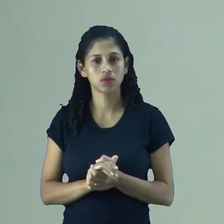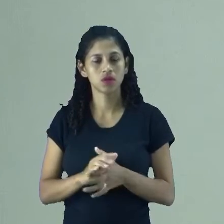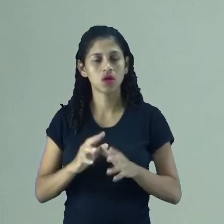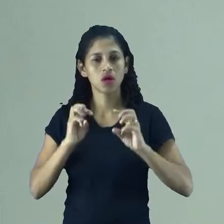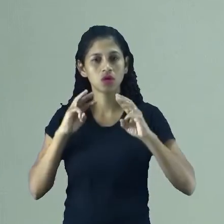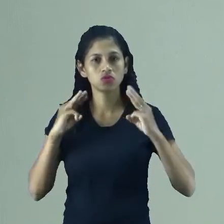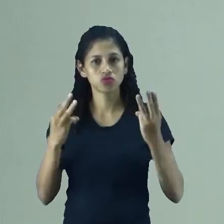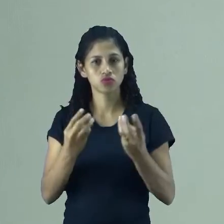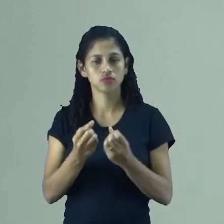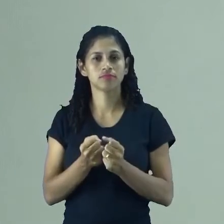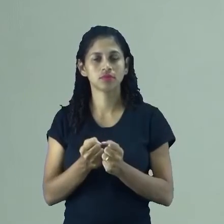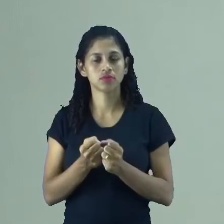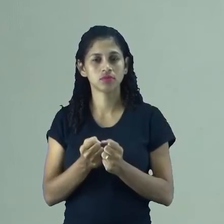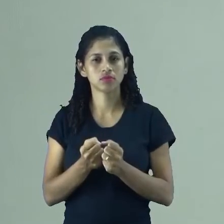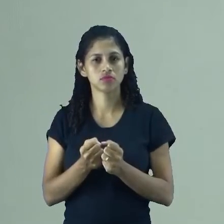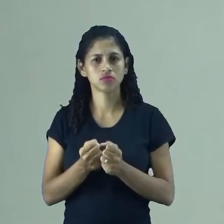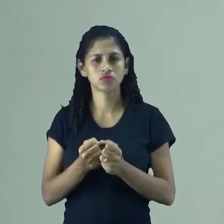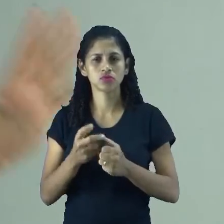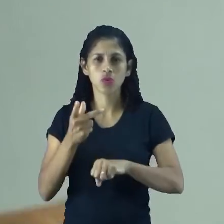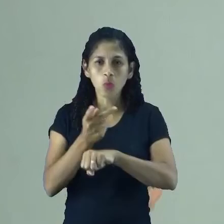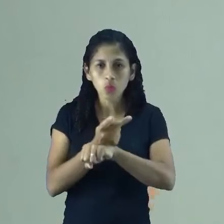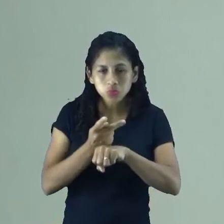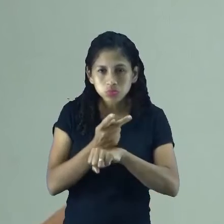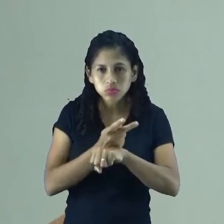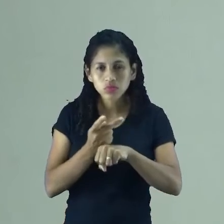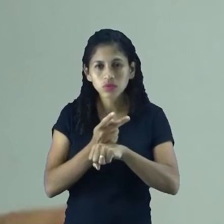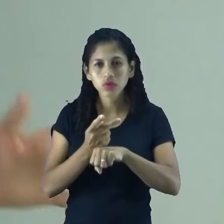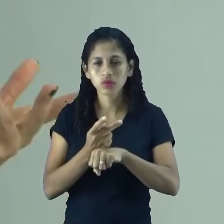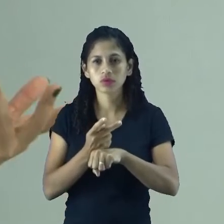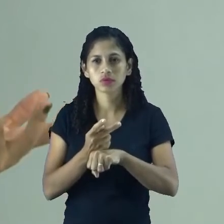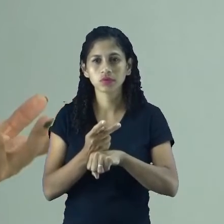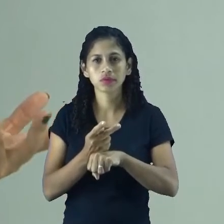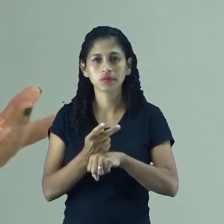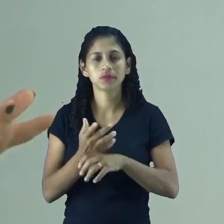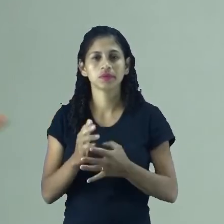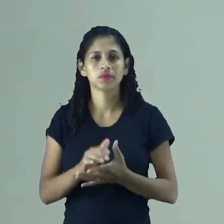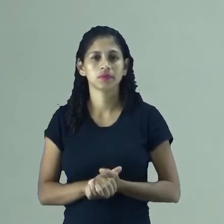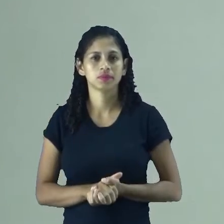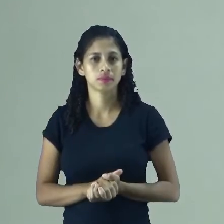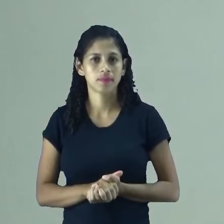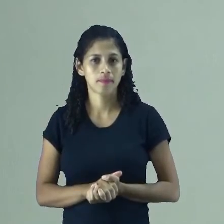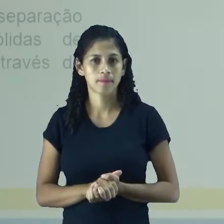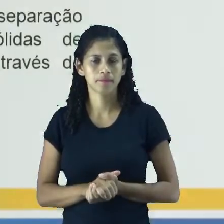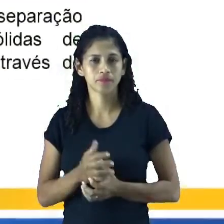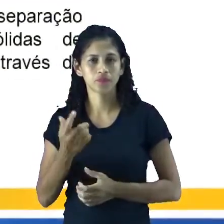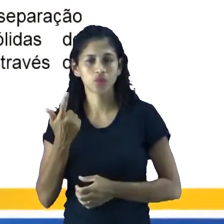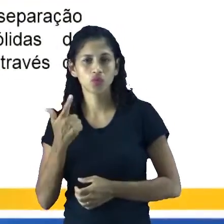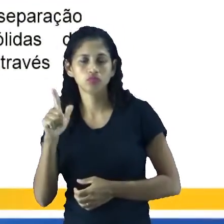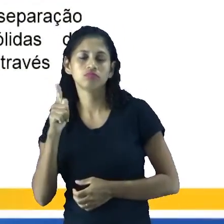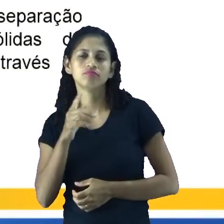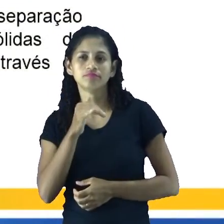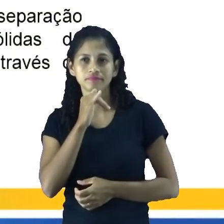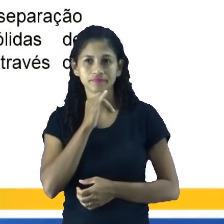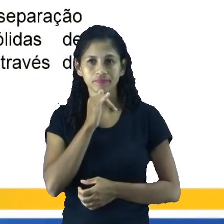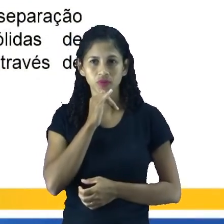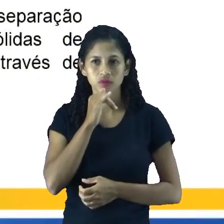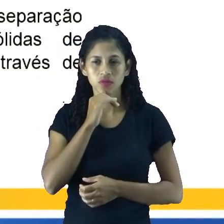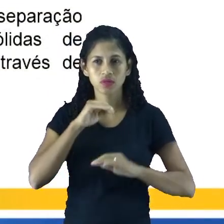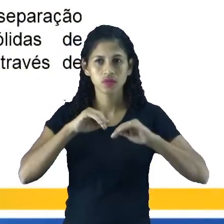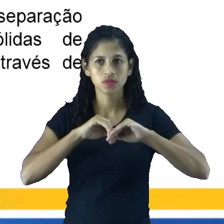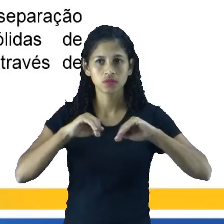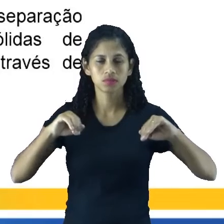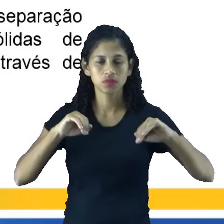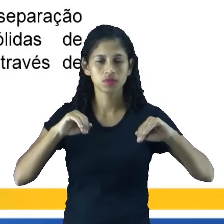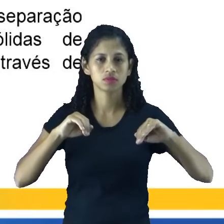substância que os garimpeiros tanto procuram de outras que não tenham alto valor. Outro exemplo que nós vamos ter aí de separação